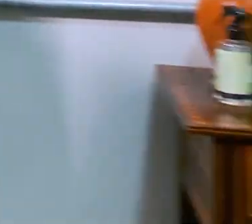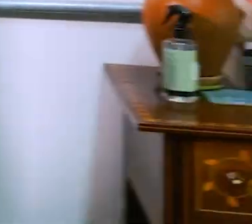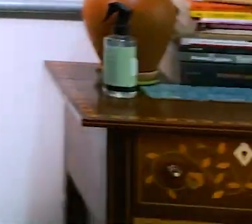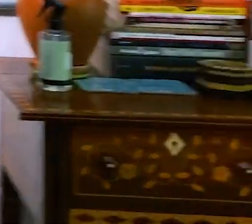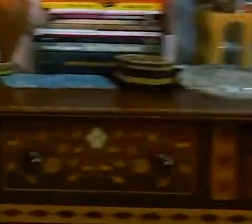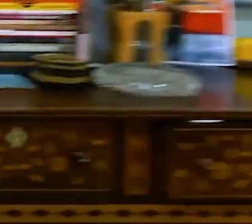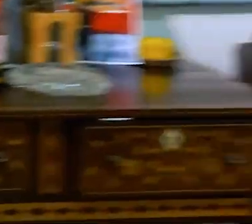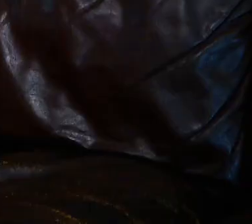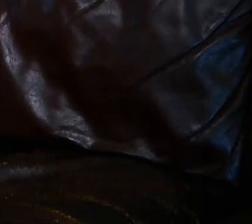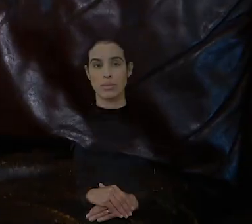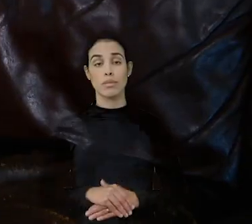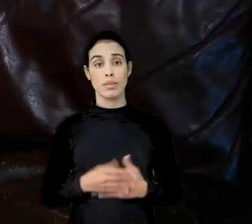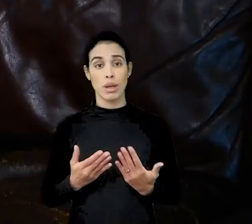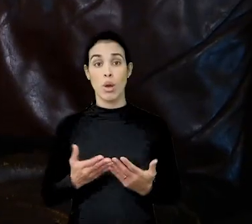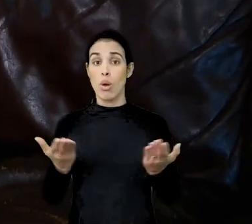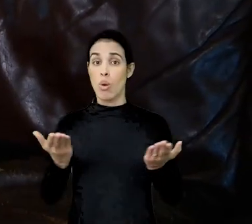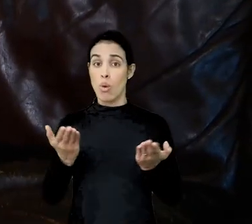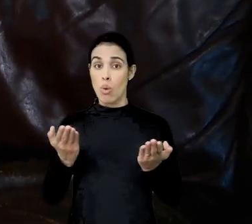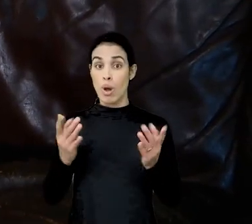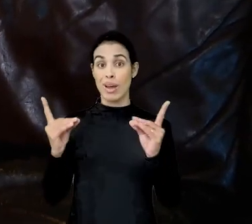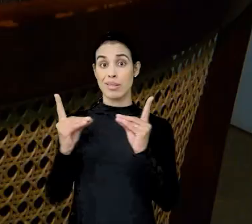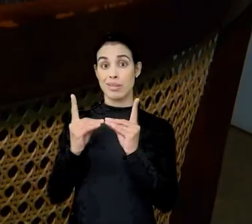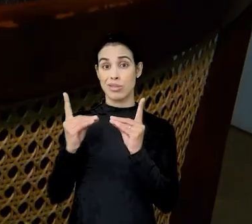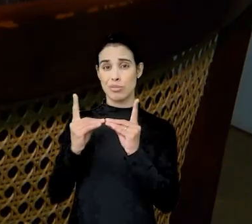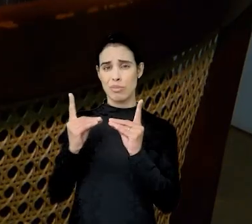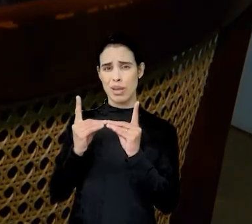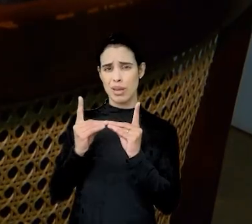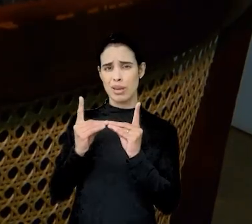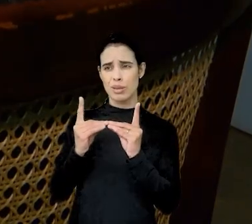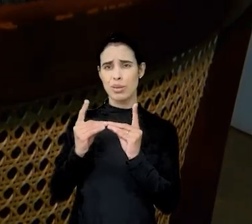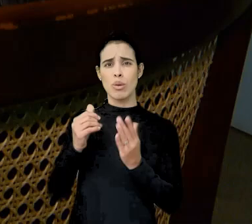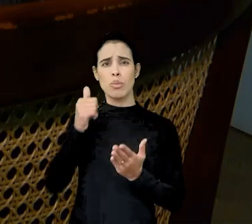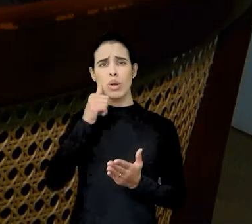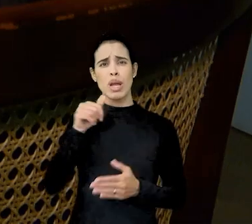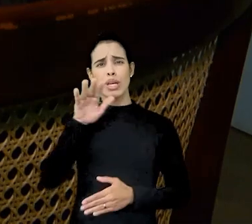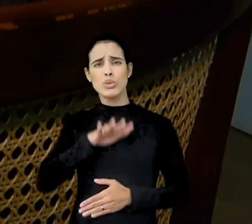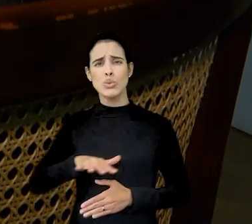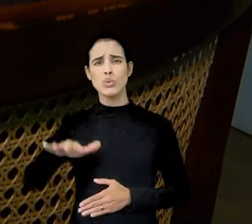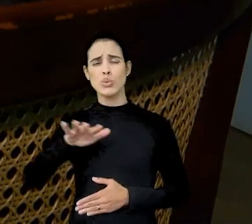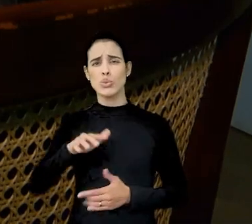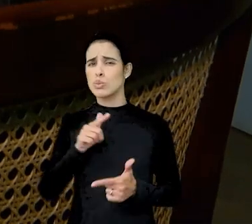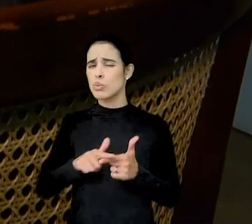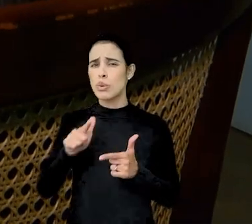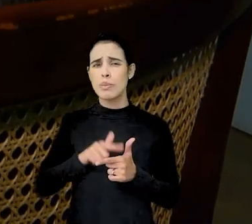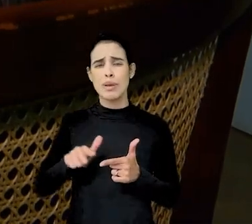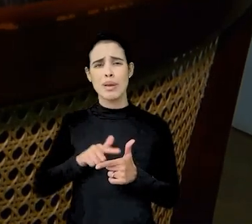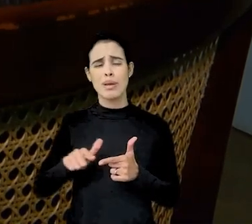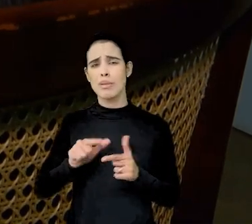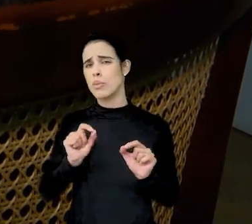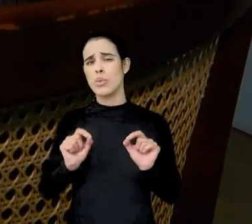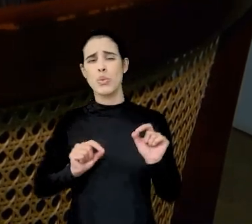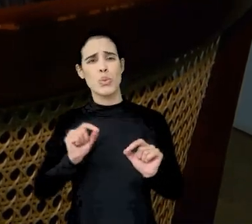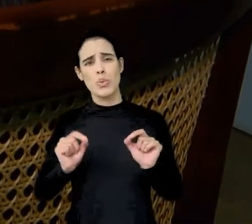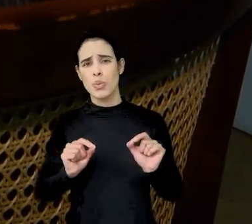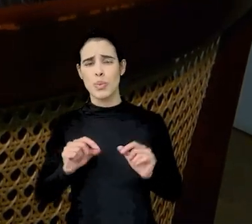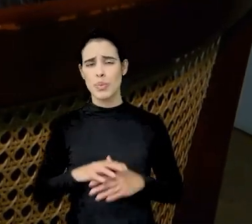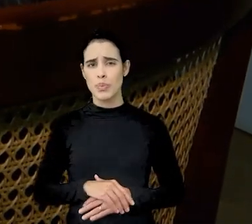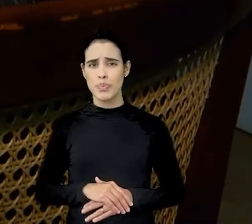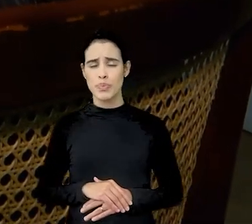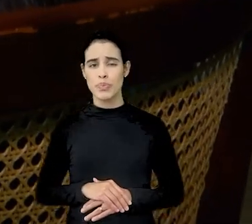Tessa, como as mulheres estão chegando no consultório? Quais têm sido as maiores queixas que elas têm trazido durante os